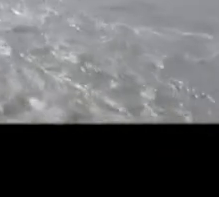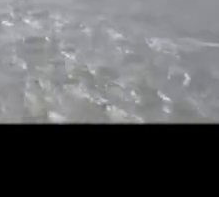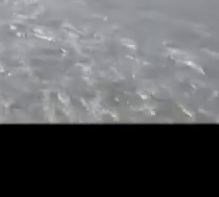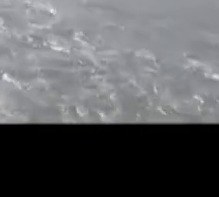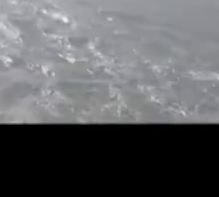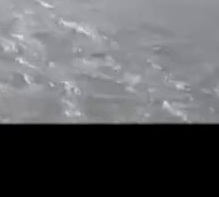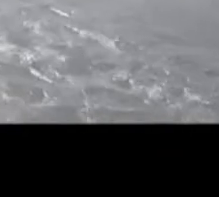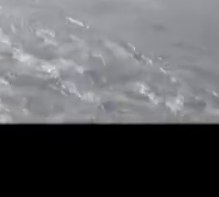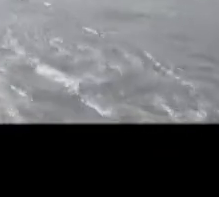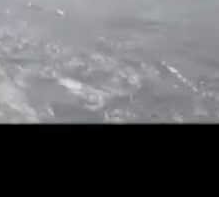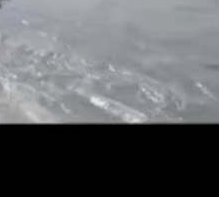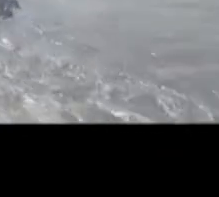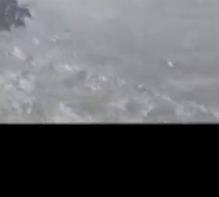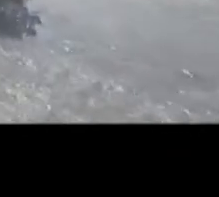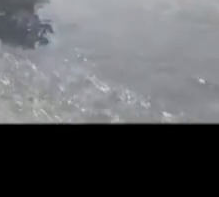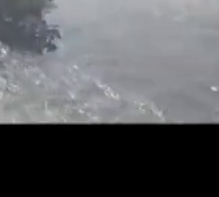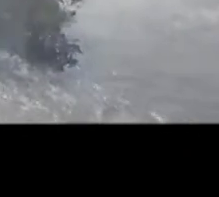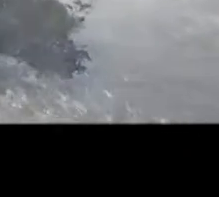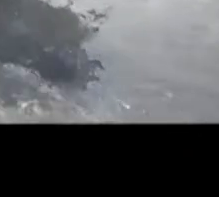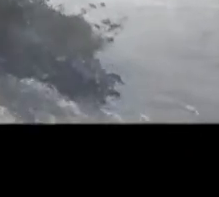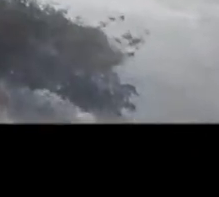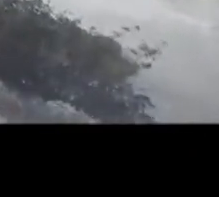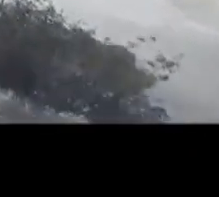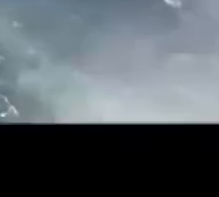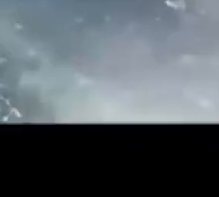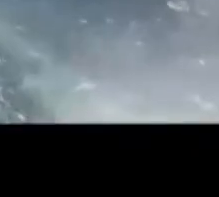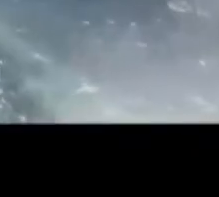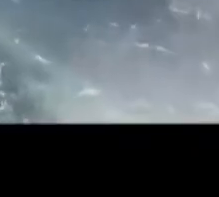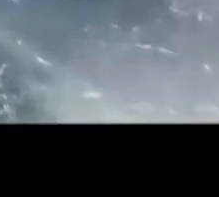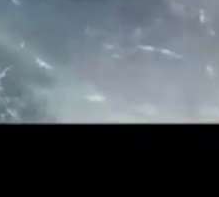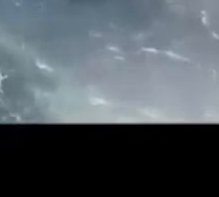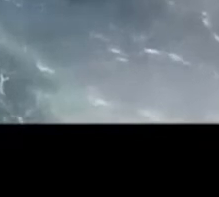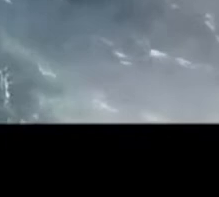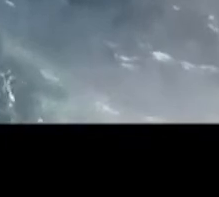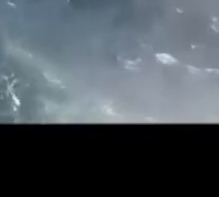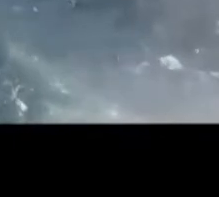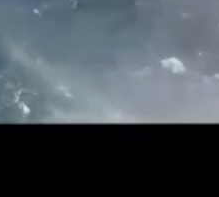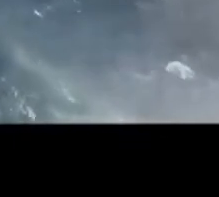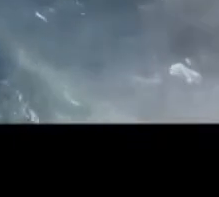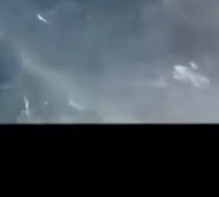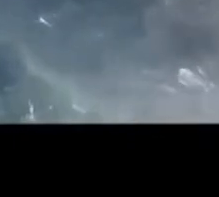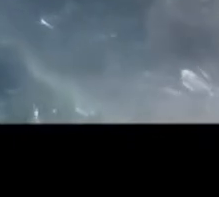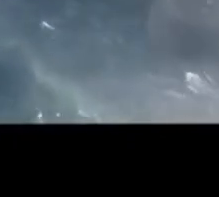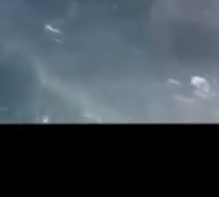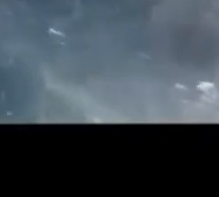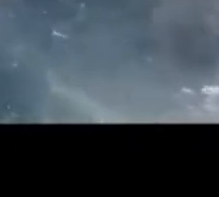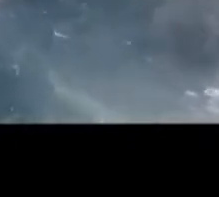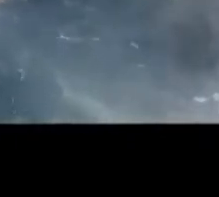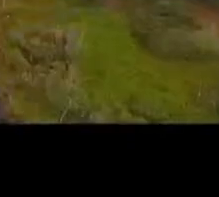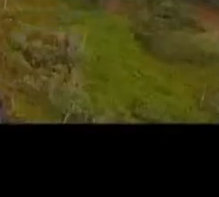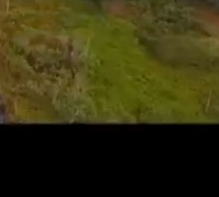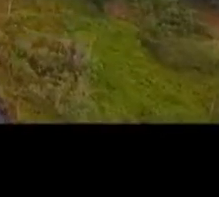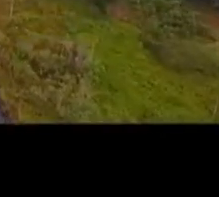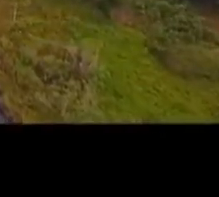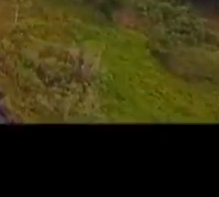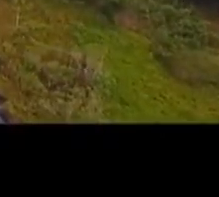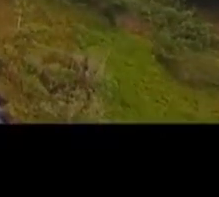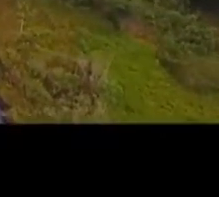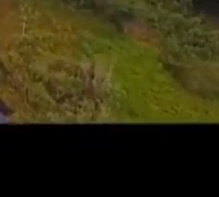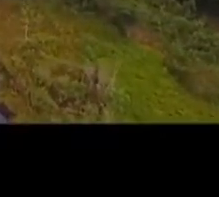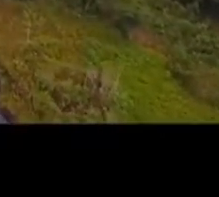olha branca das águas claras, em cascatas de força e